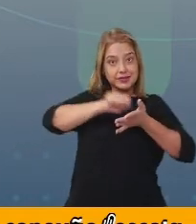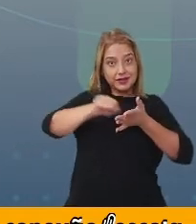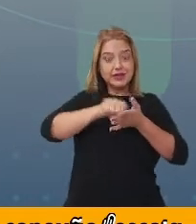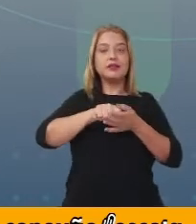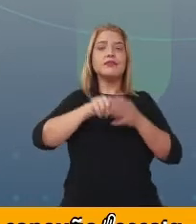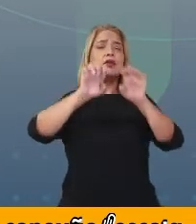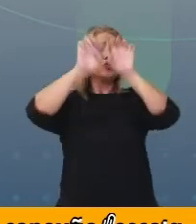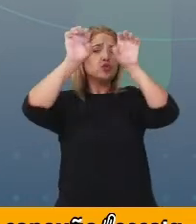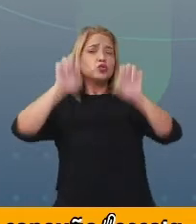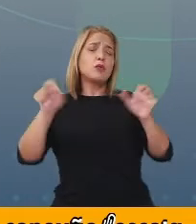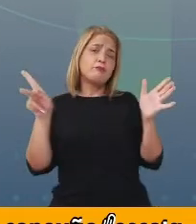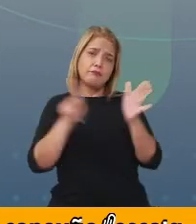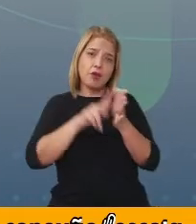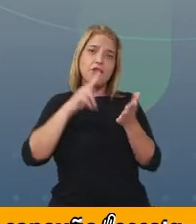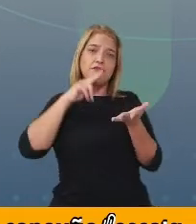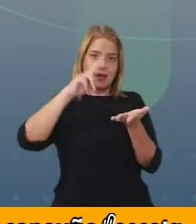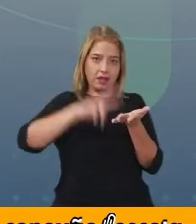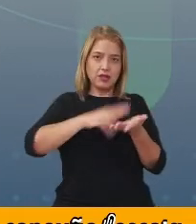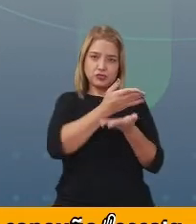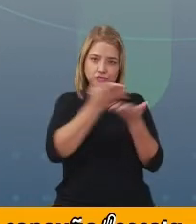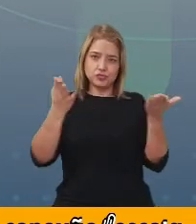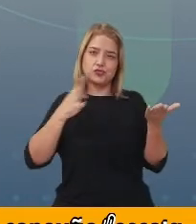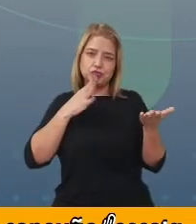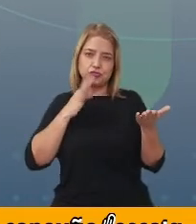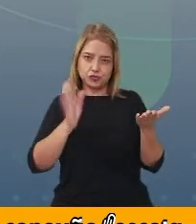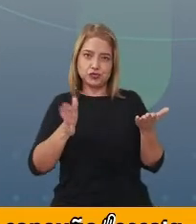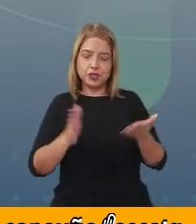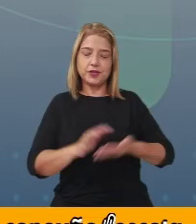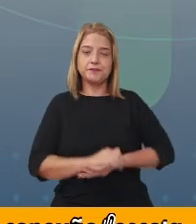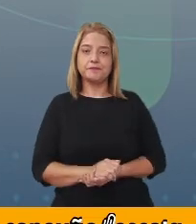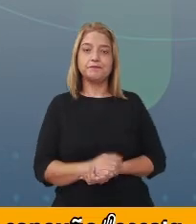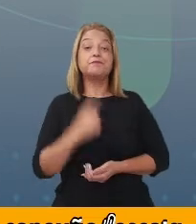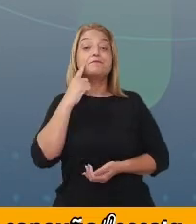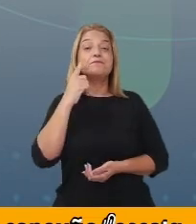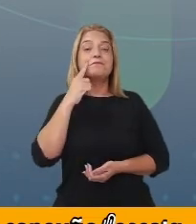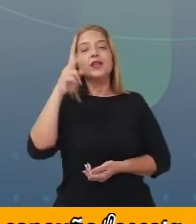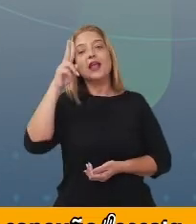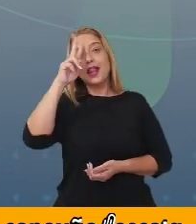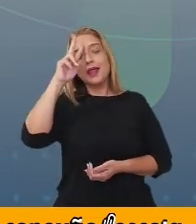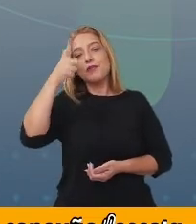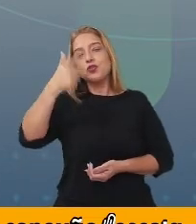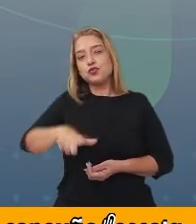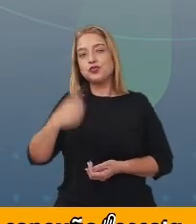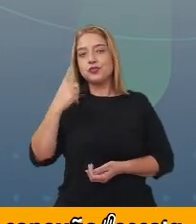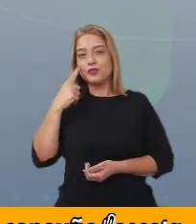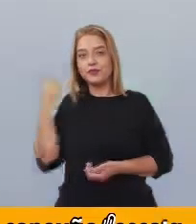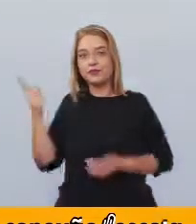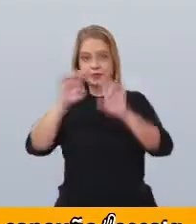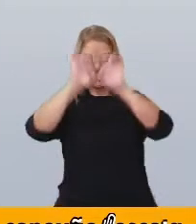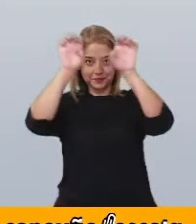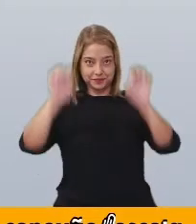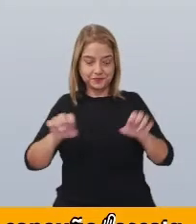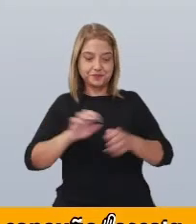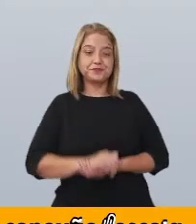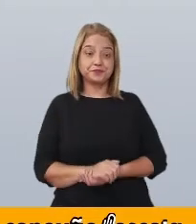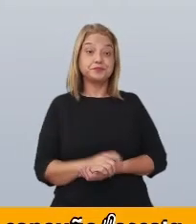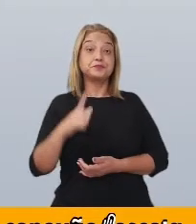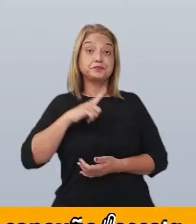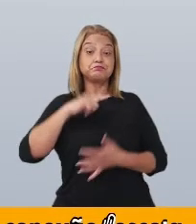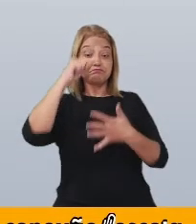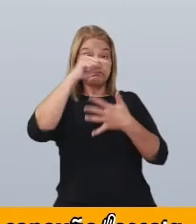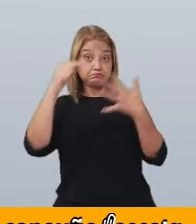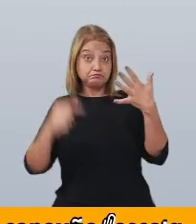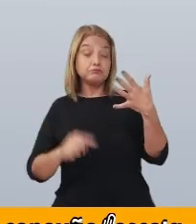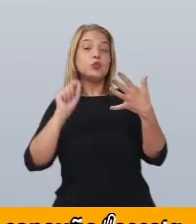do gênero carta. Vejam, para recordar então como é essa estrutura. Apresenta os seguintes elementos.